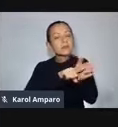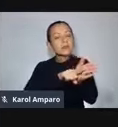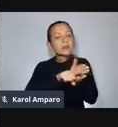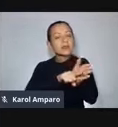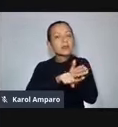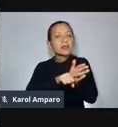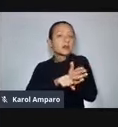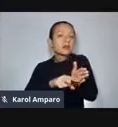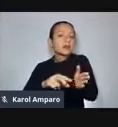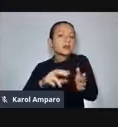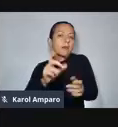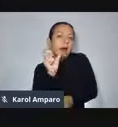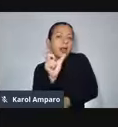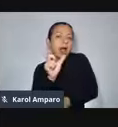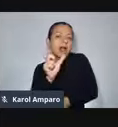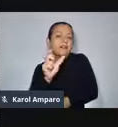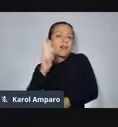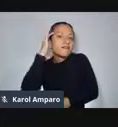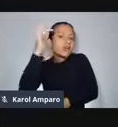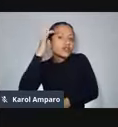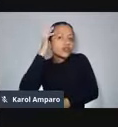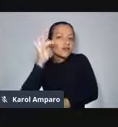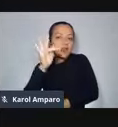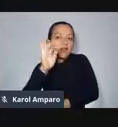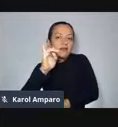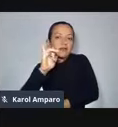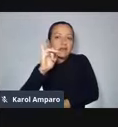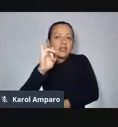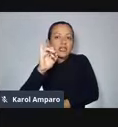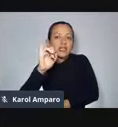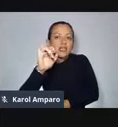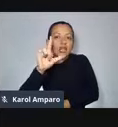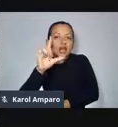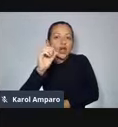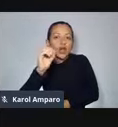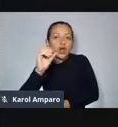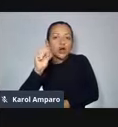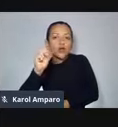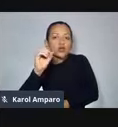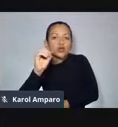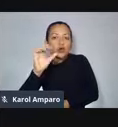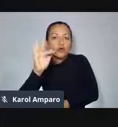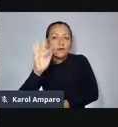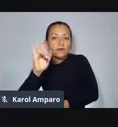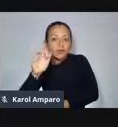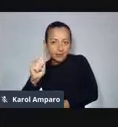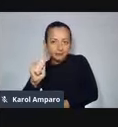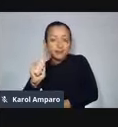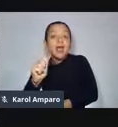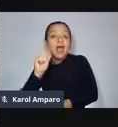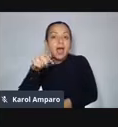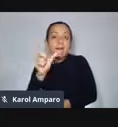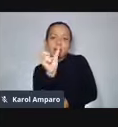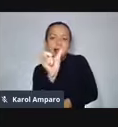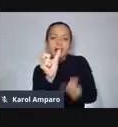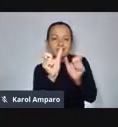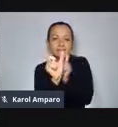que é filosofia, né? Basicamente, eu vou situar assim: é a composição de duas palavras,